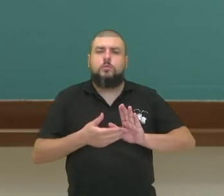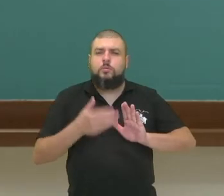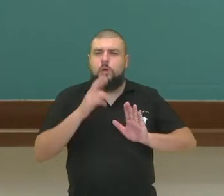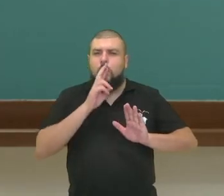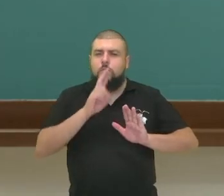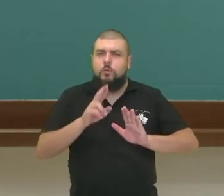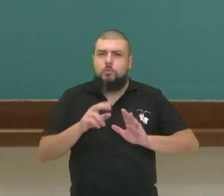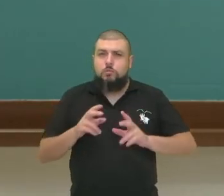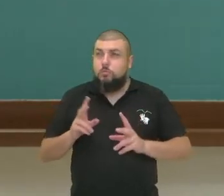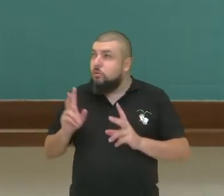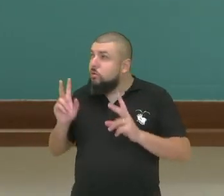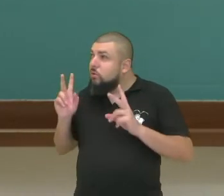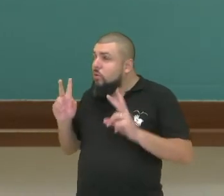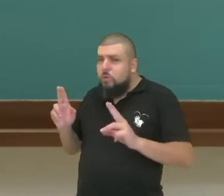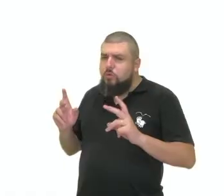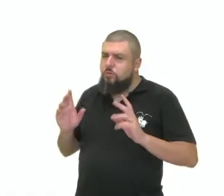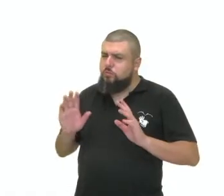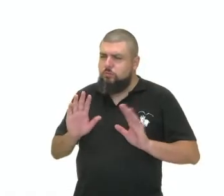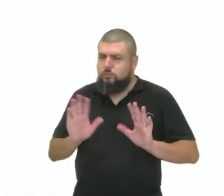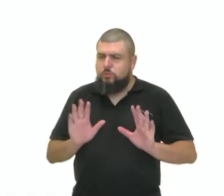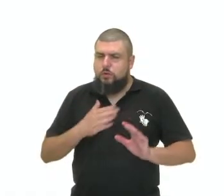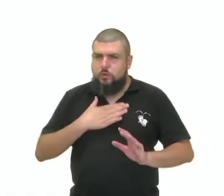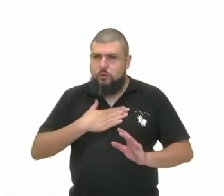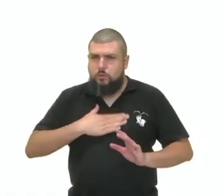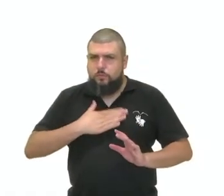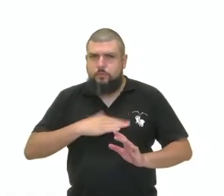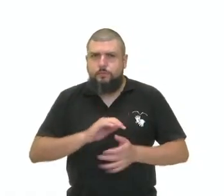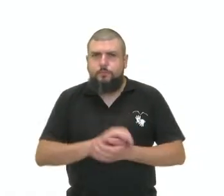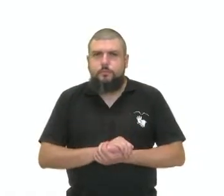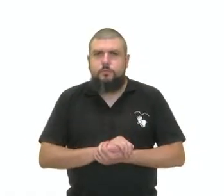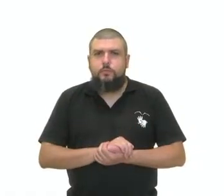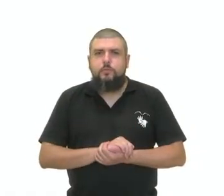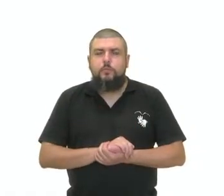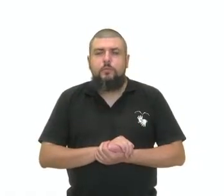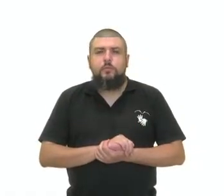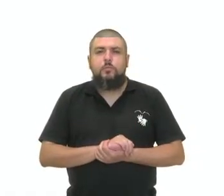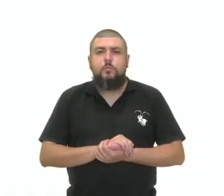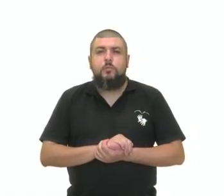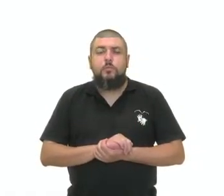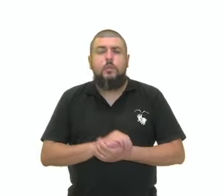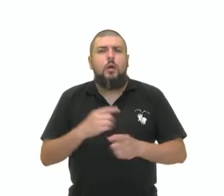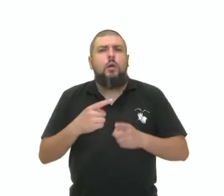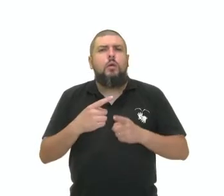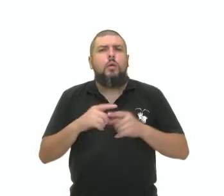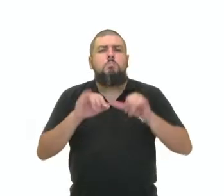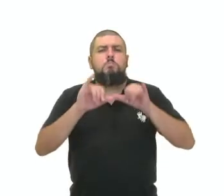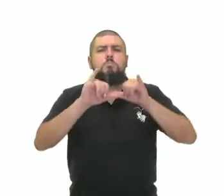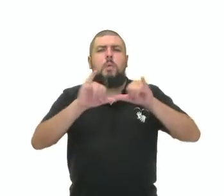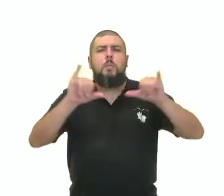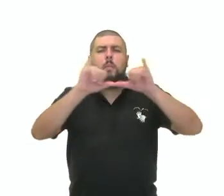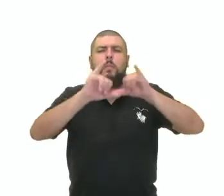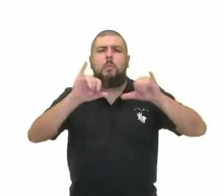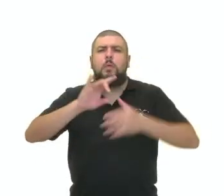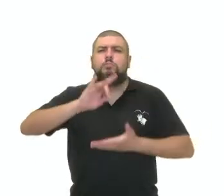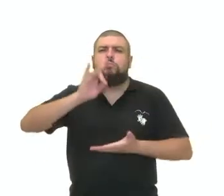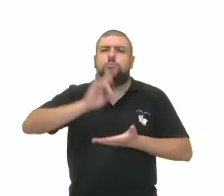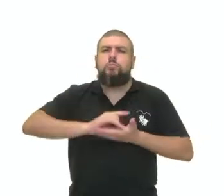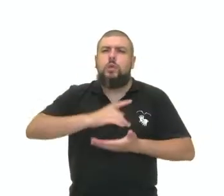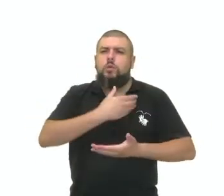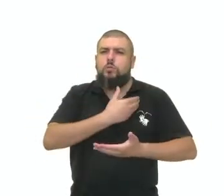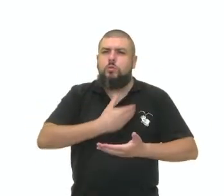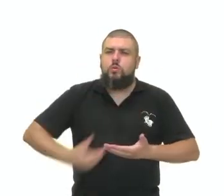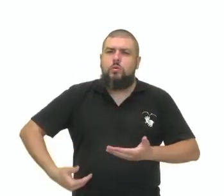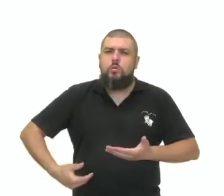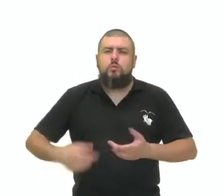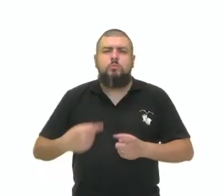exatamente igual ao meu. Certo? Então, qual era o principal objetivo da propaganda oficial do governo? A propaganda